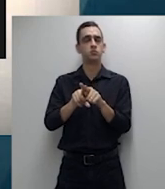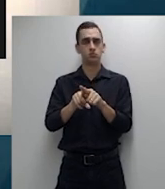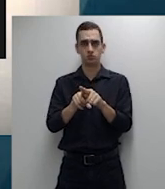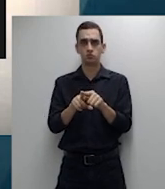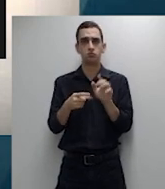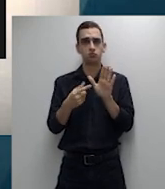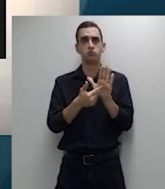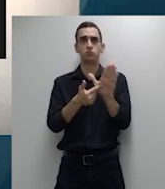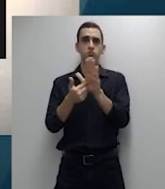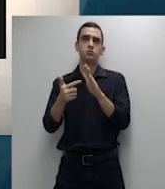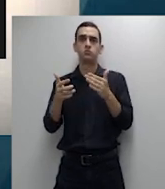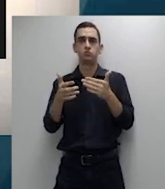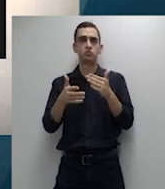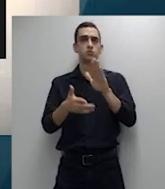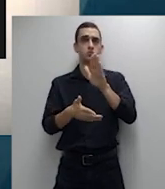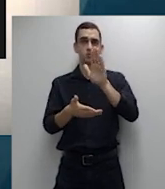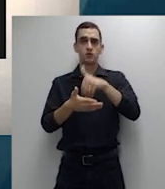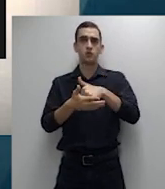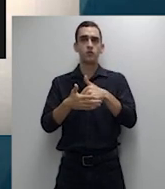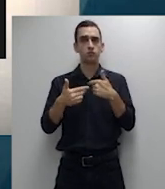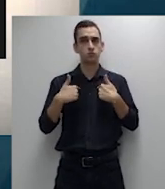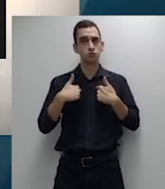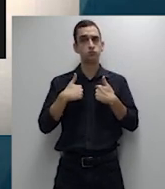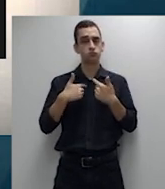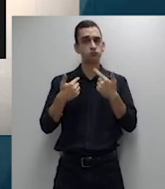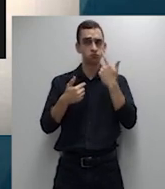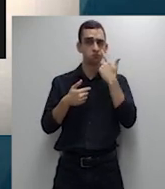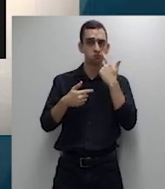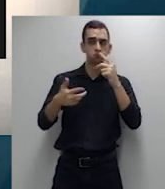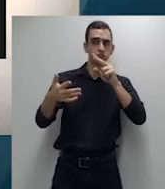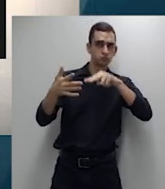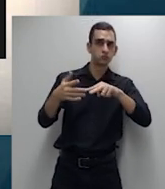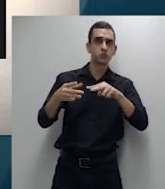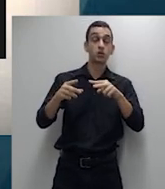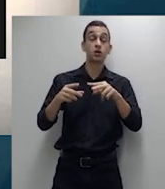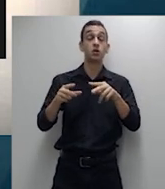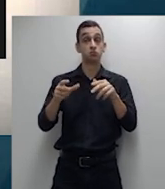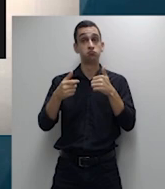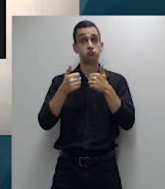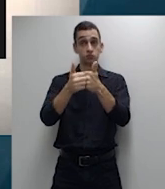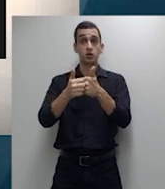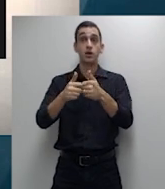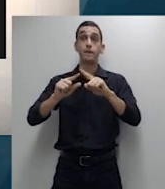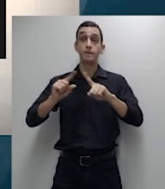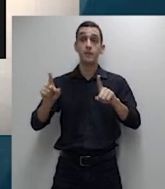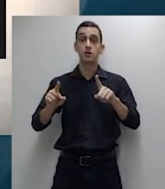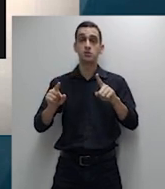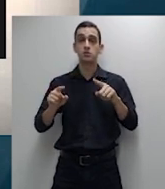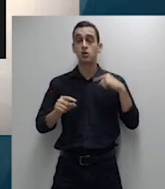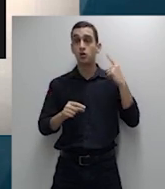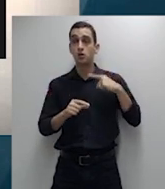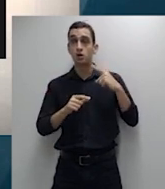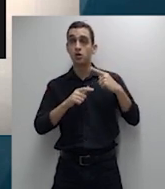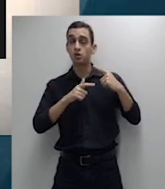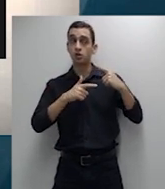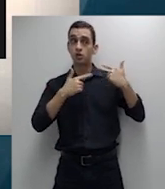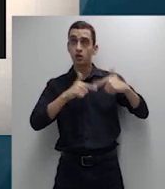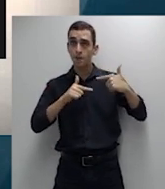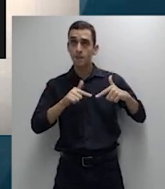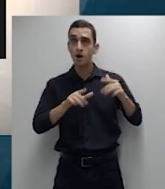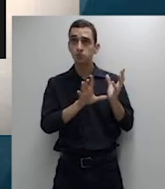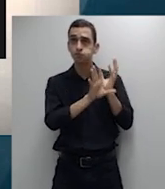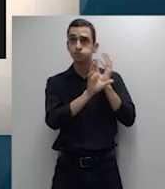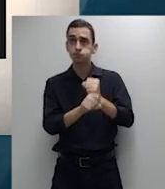do Rock de vossa excelência realmente a questão dos honorários ela é uma questão que sempre